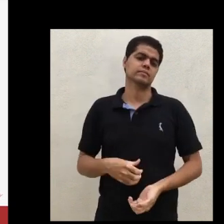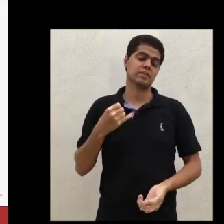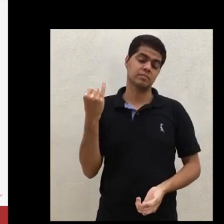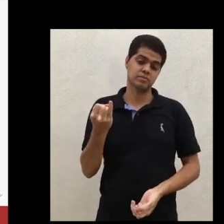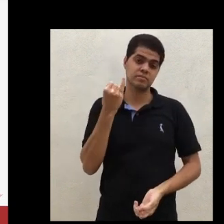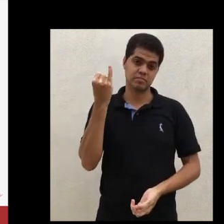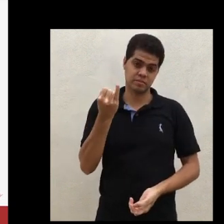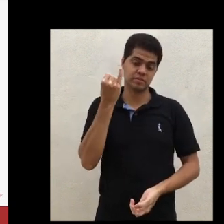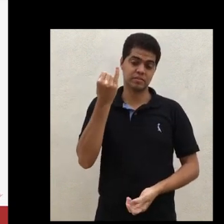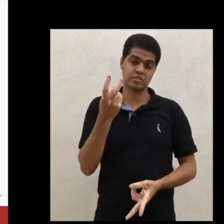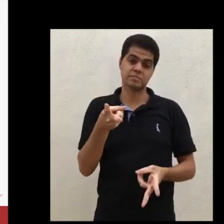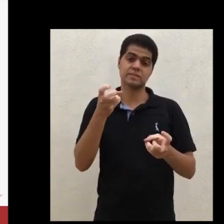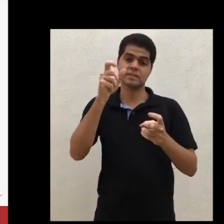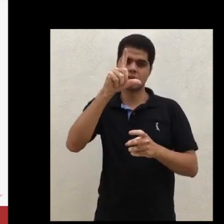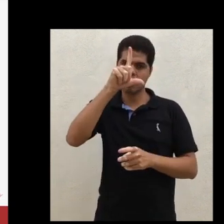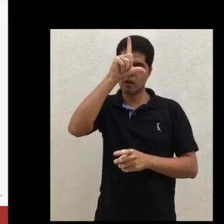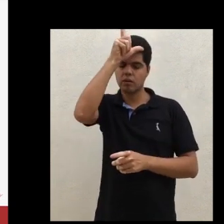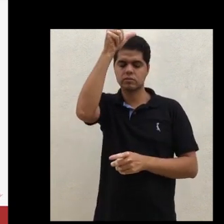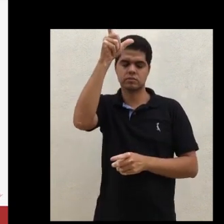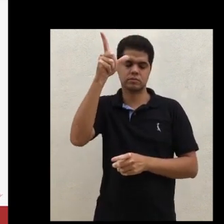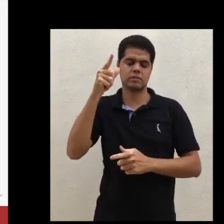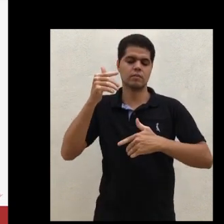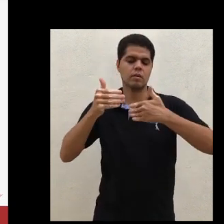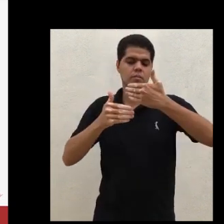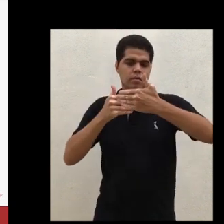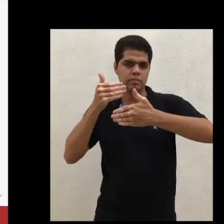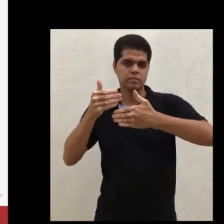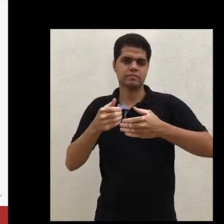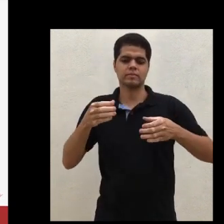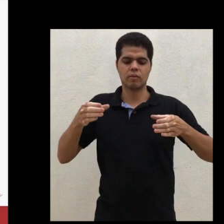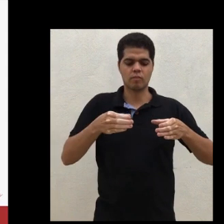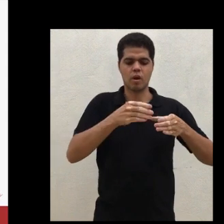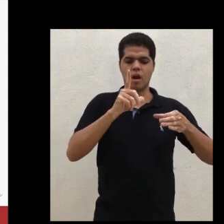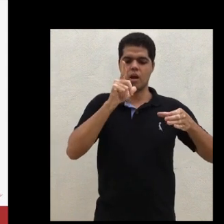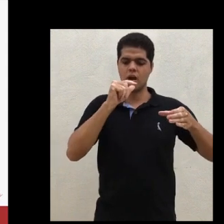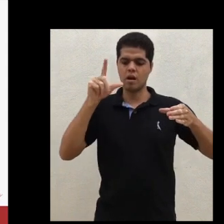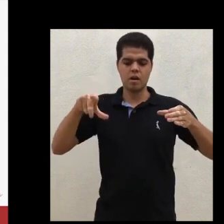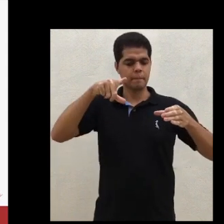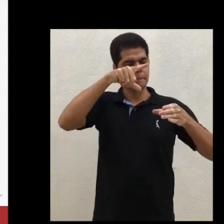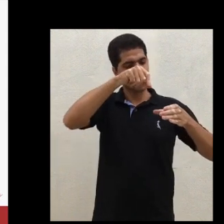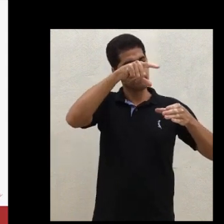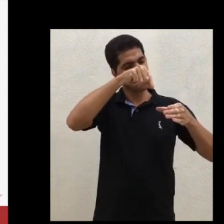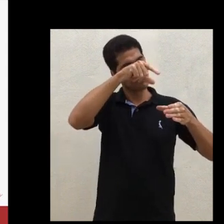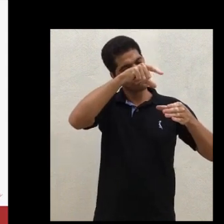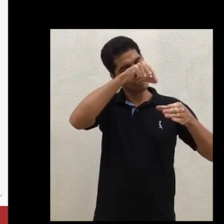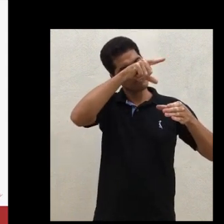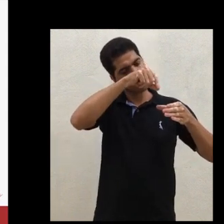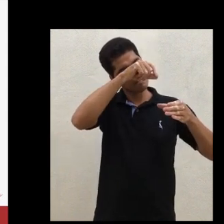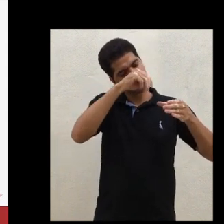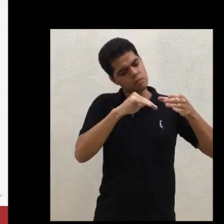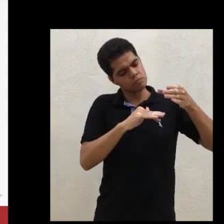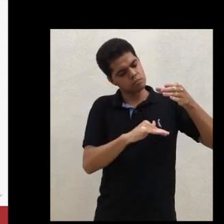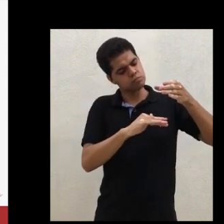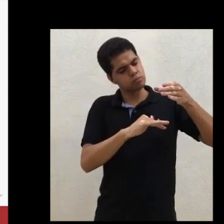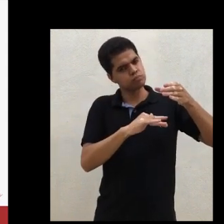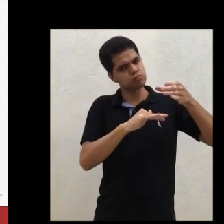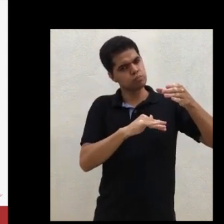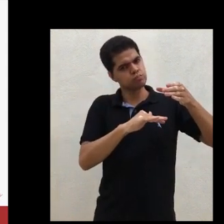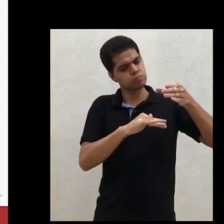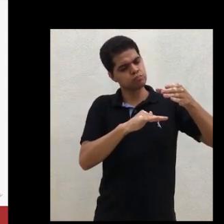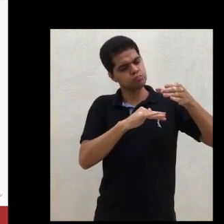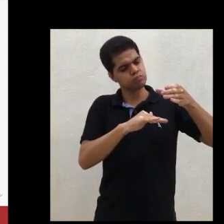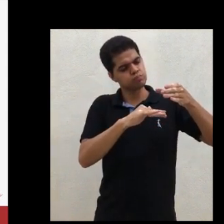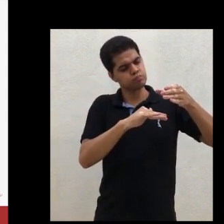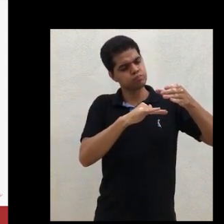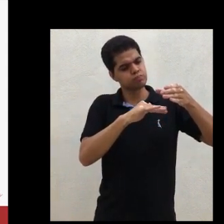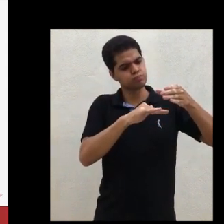isso é importante aqui em lógica fuzzy. Tá? A cada gota que você vai colocando no seu copo, ele gradativamente deixa de